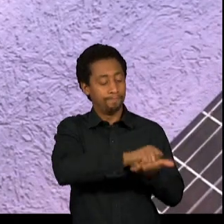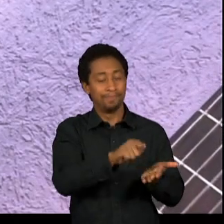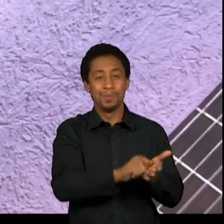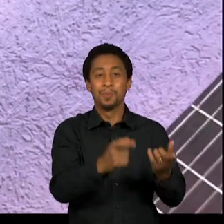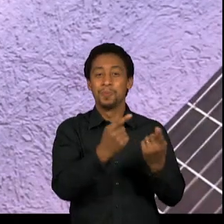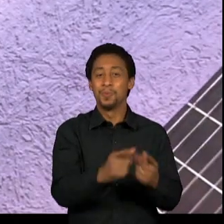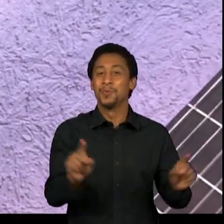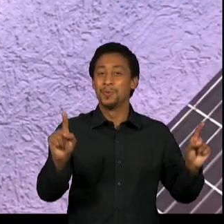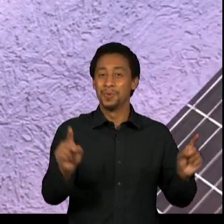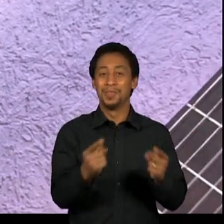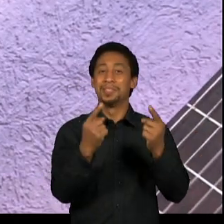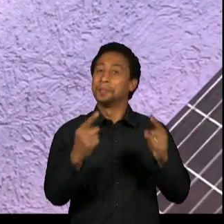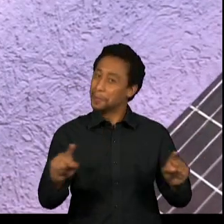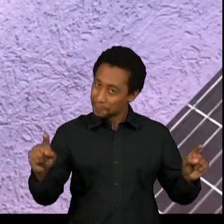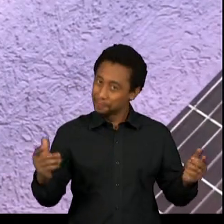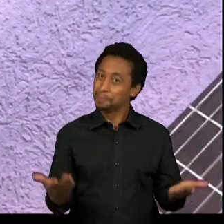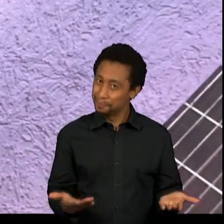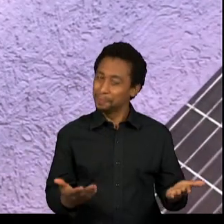A gente